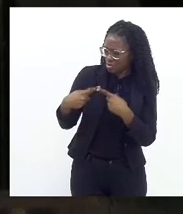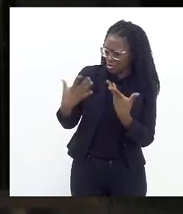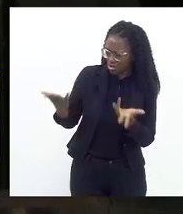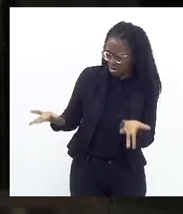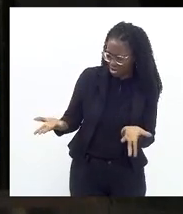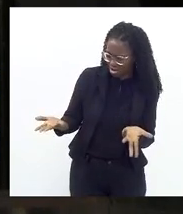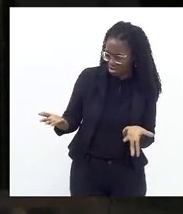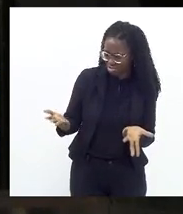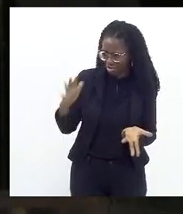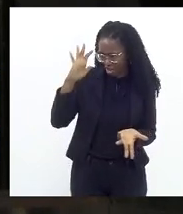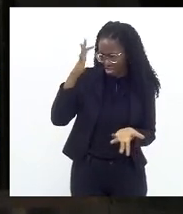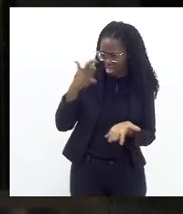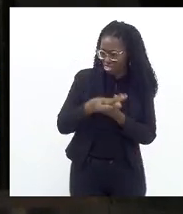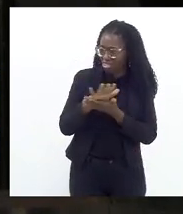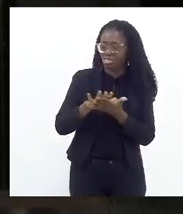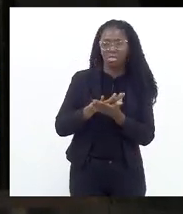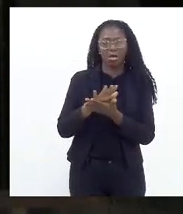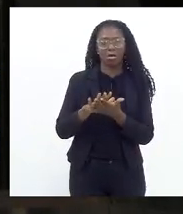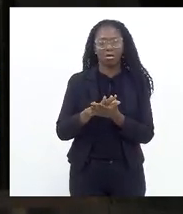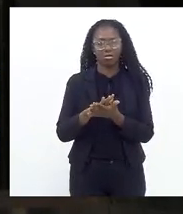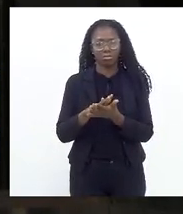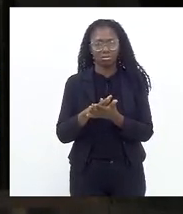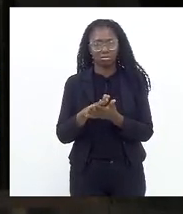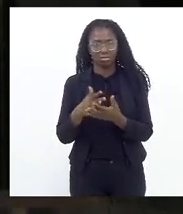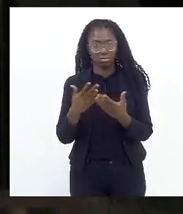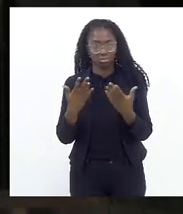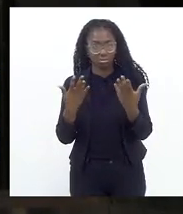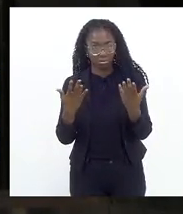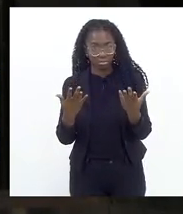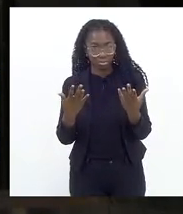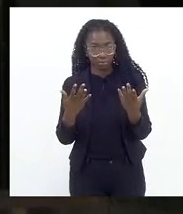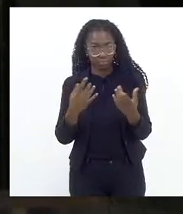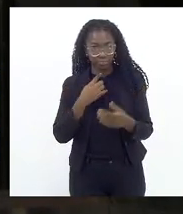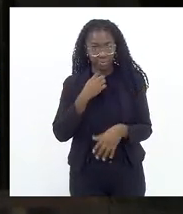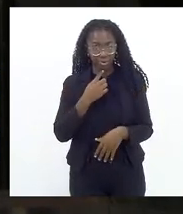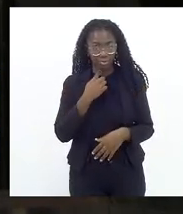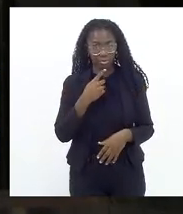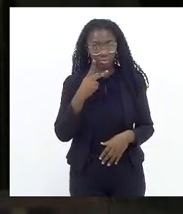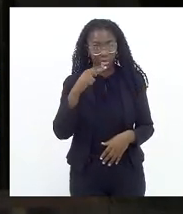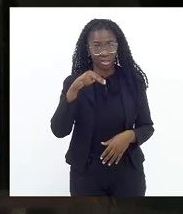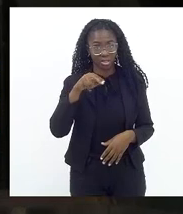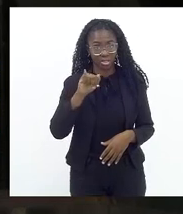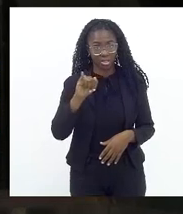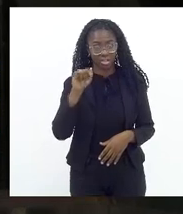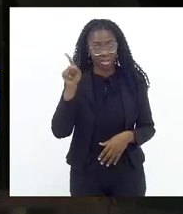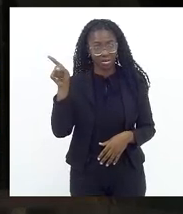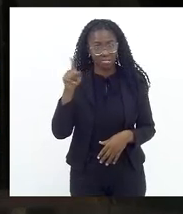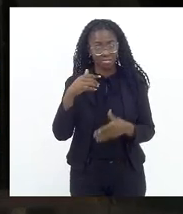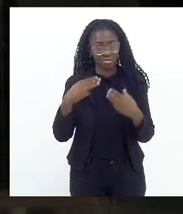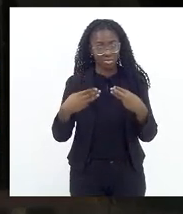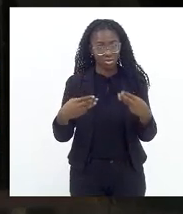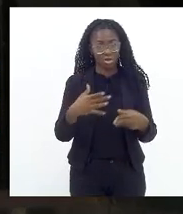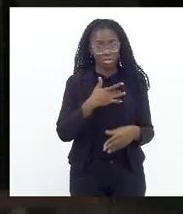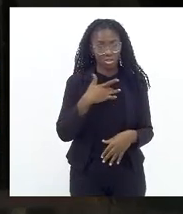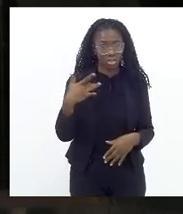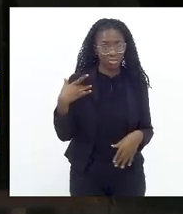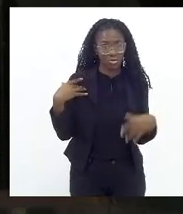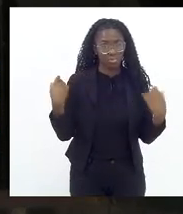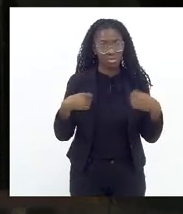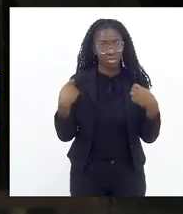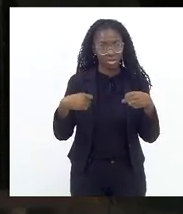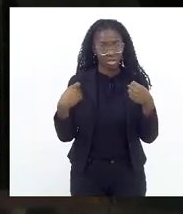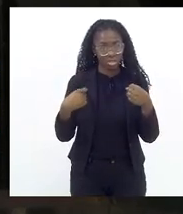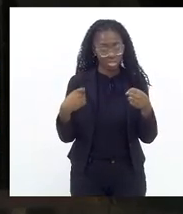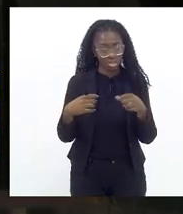do próprio programa de imunização que o Ministério da Saúde tem a obrigação de coordenar na esfera federal. O presidente